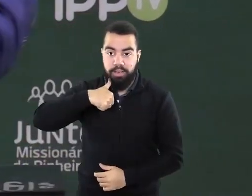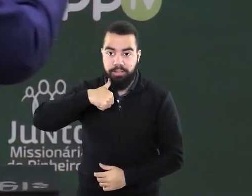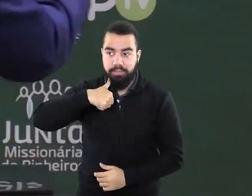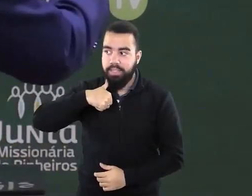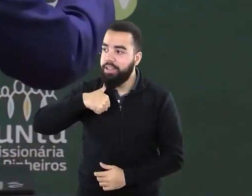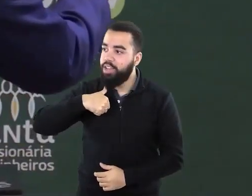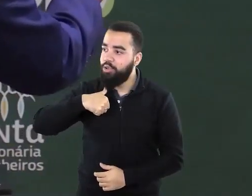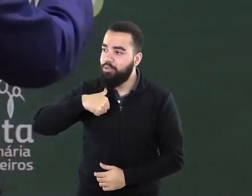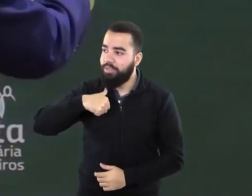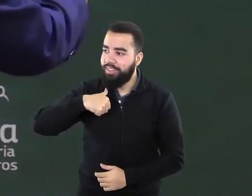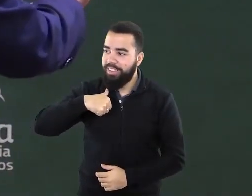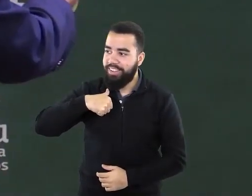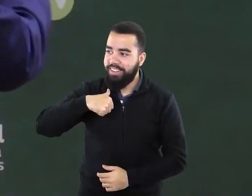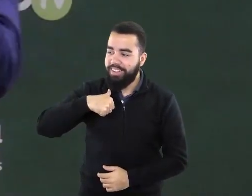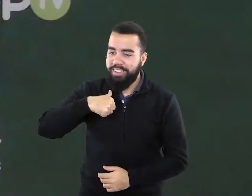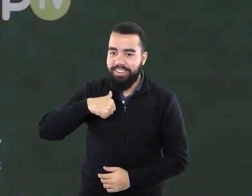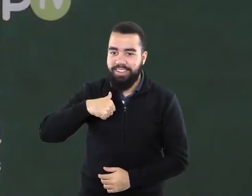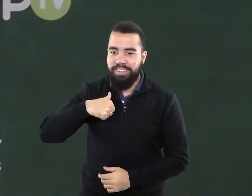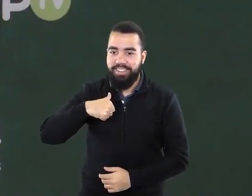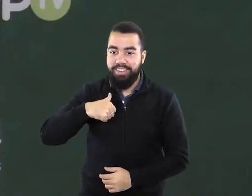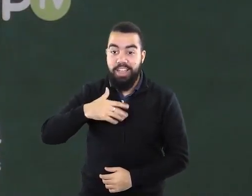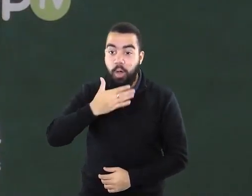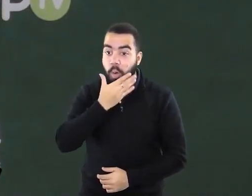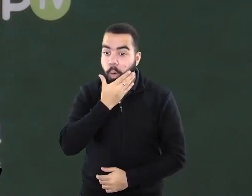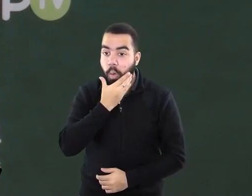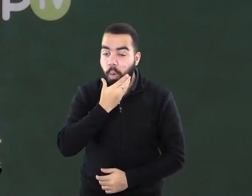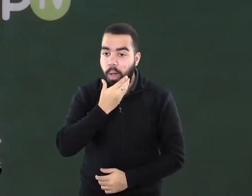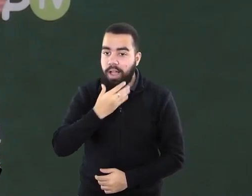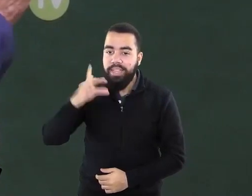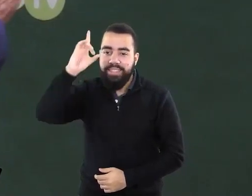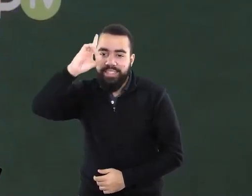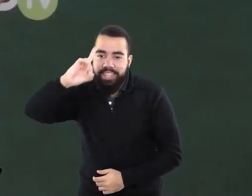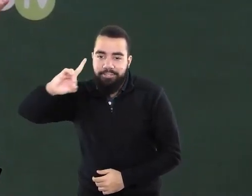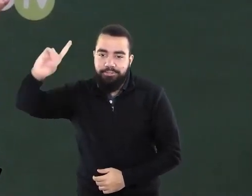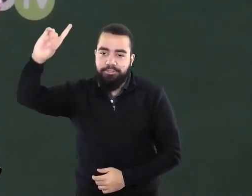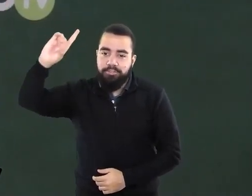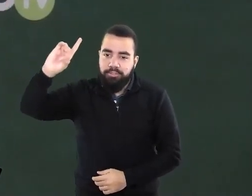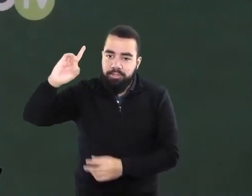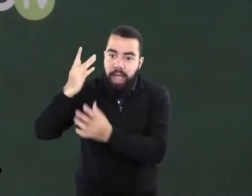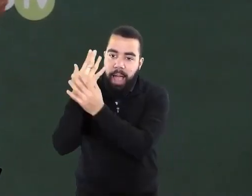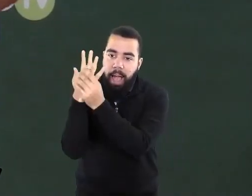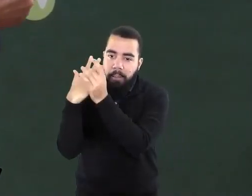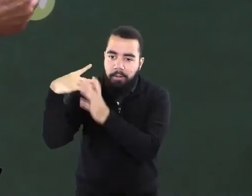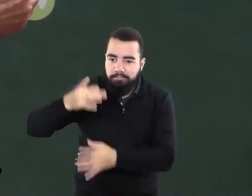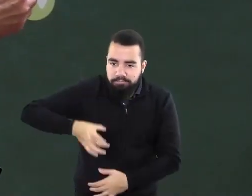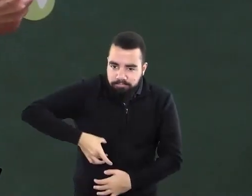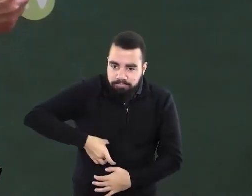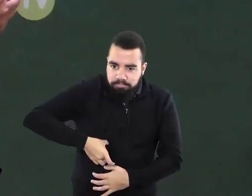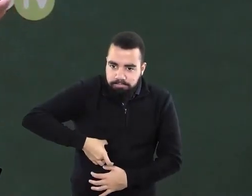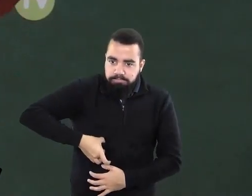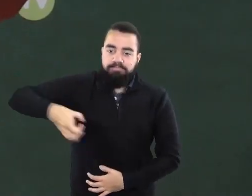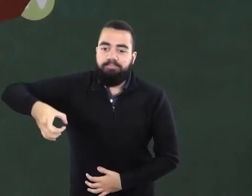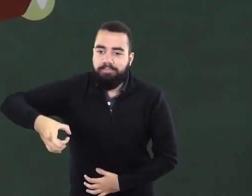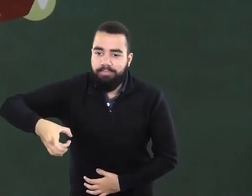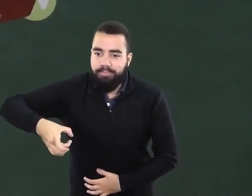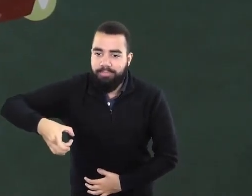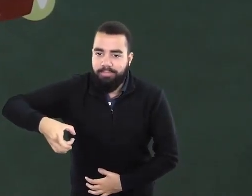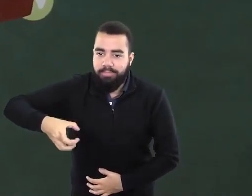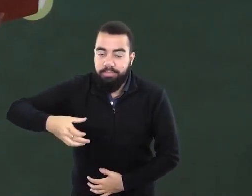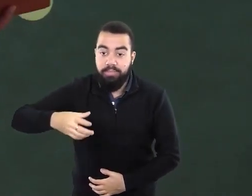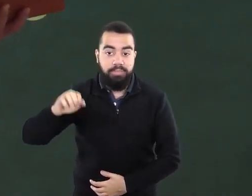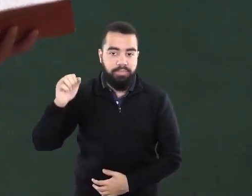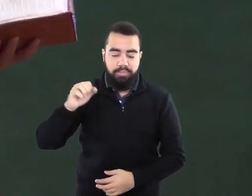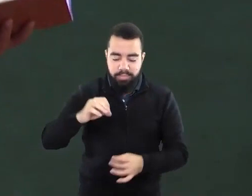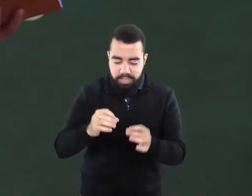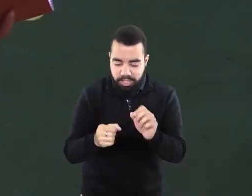Deus vai pegar a costela de Adão. Eu acho curioso isso, porque quando Deus vai fazer o homem, Deus põe